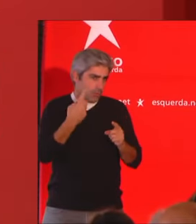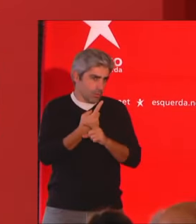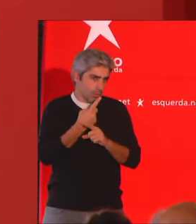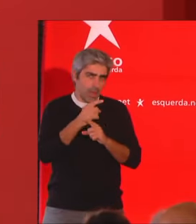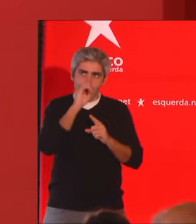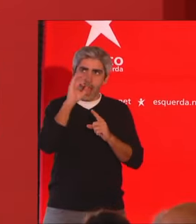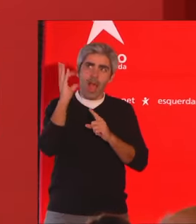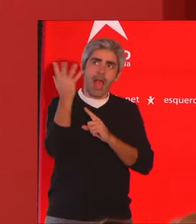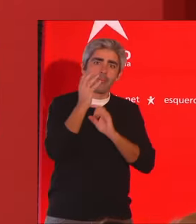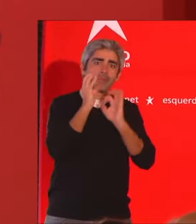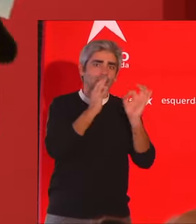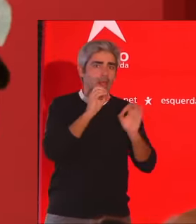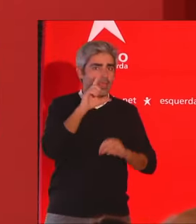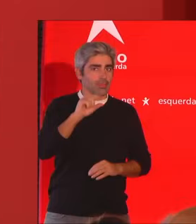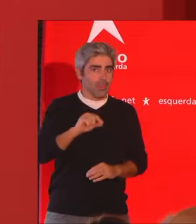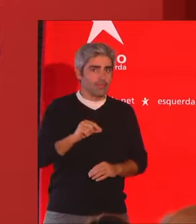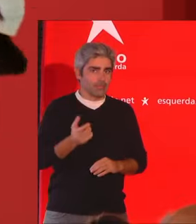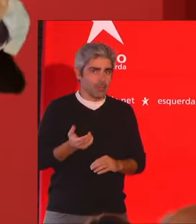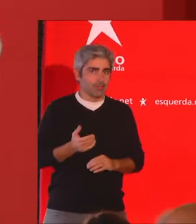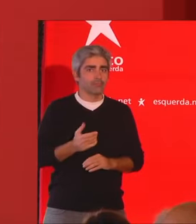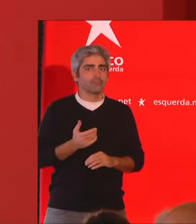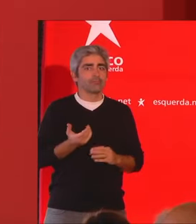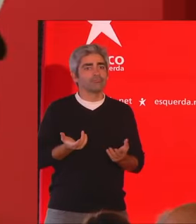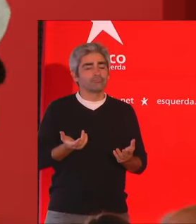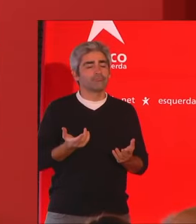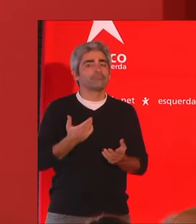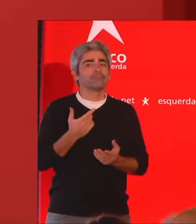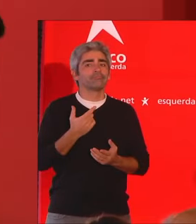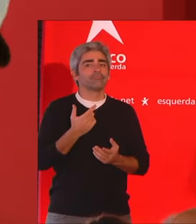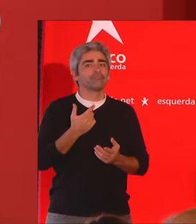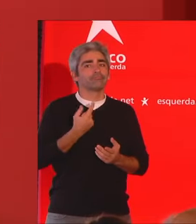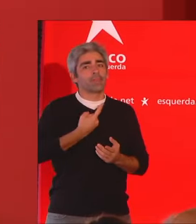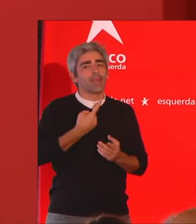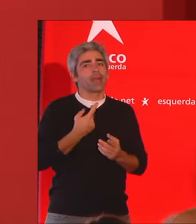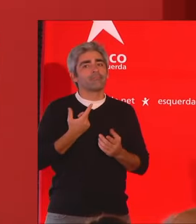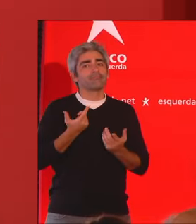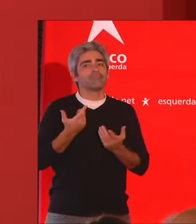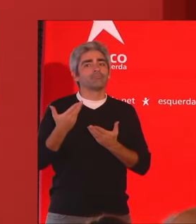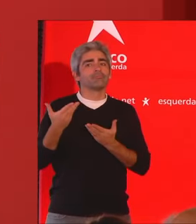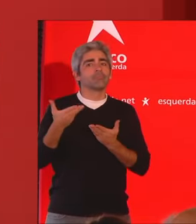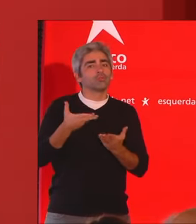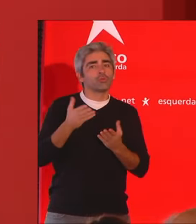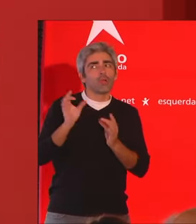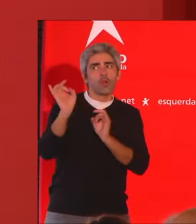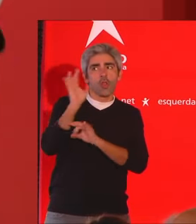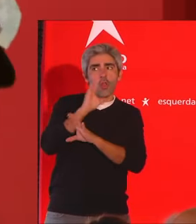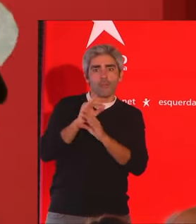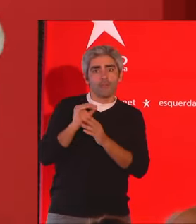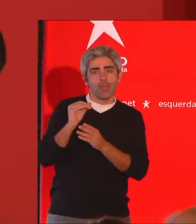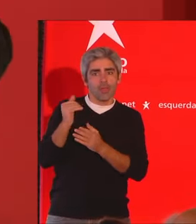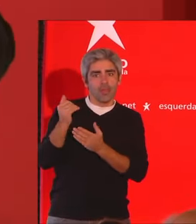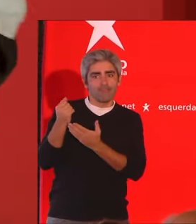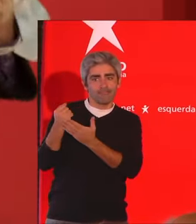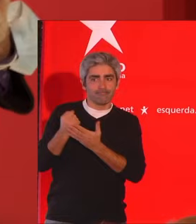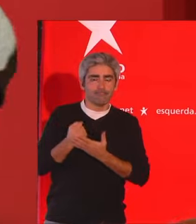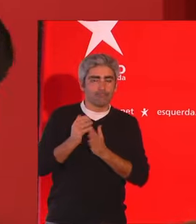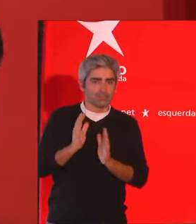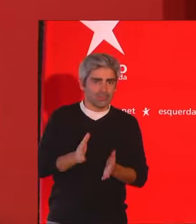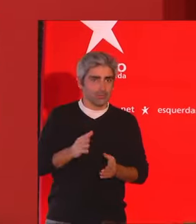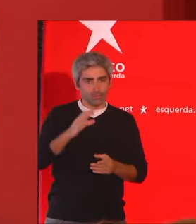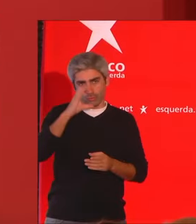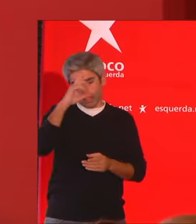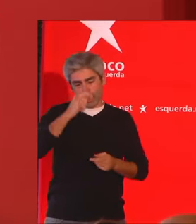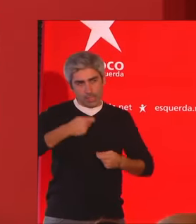e ambiental. E, no fundo, temos todos que recorrer às ajudas europeias, porque o Estado